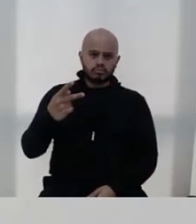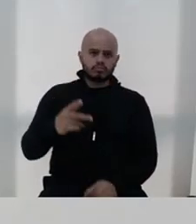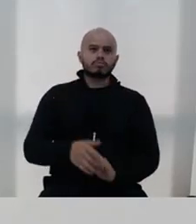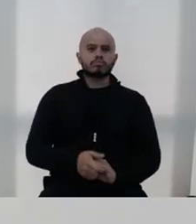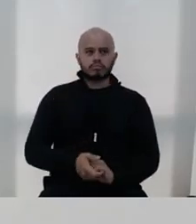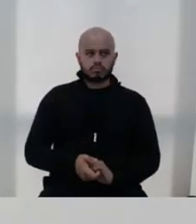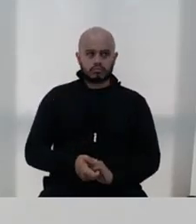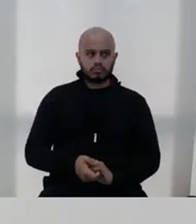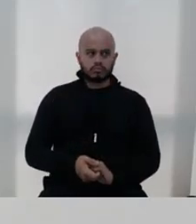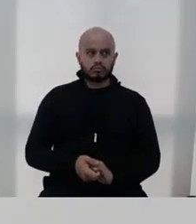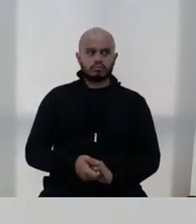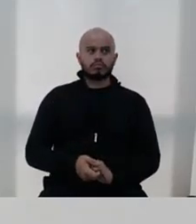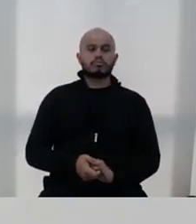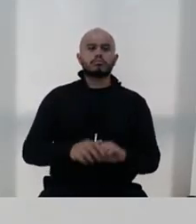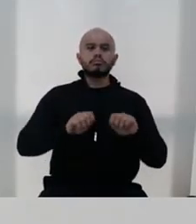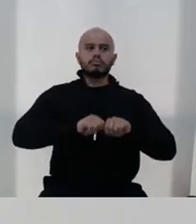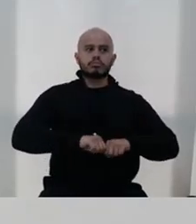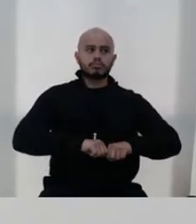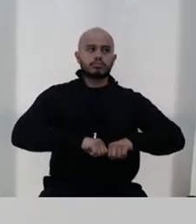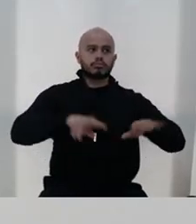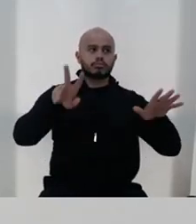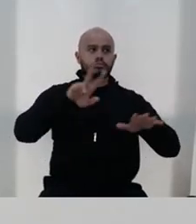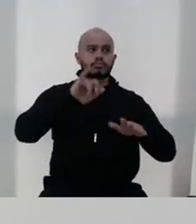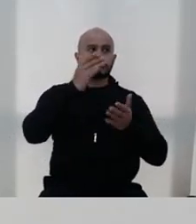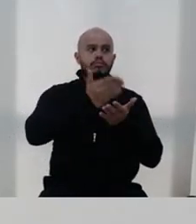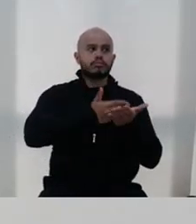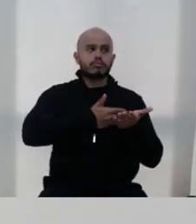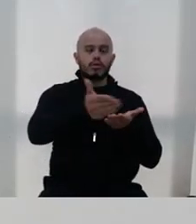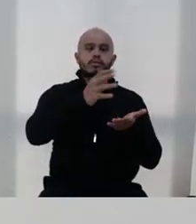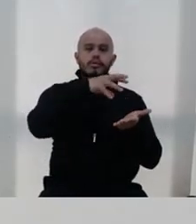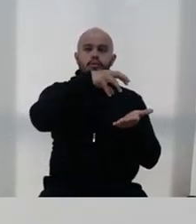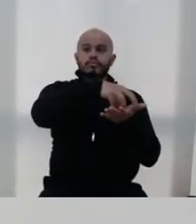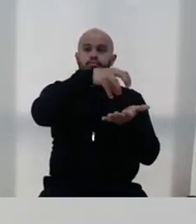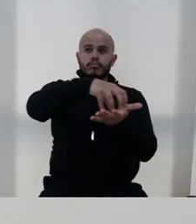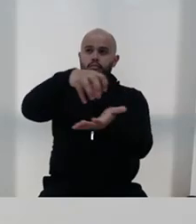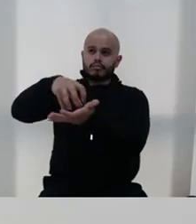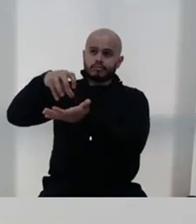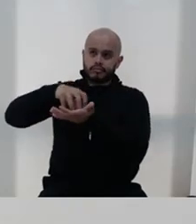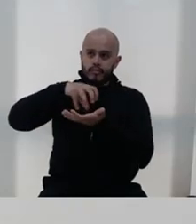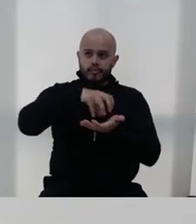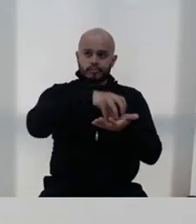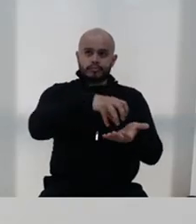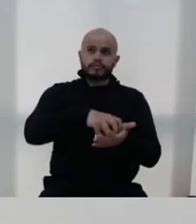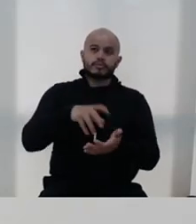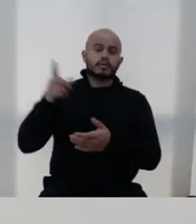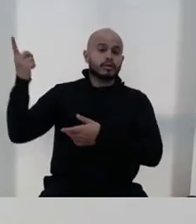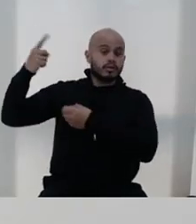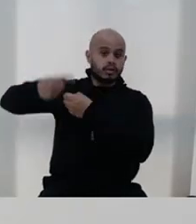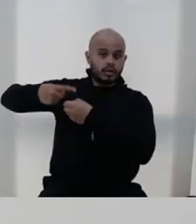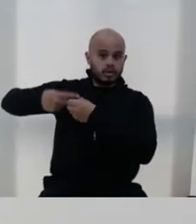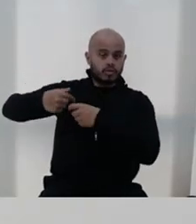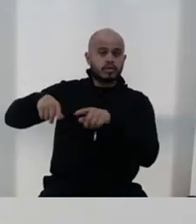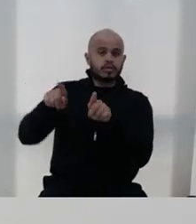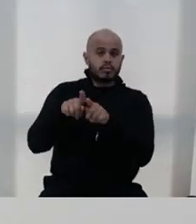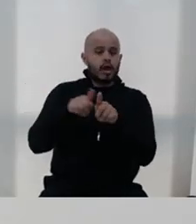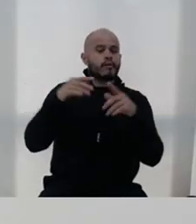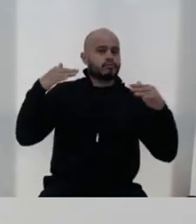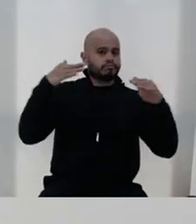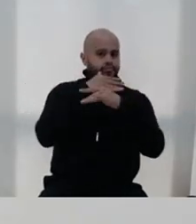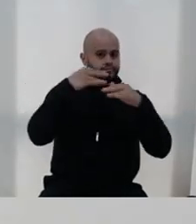A distribuição vai começar pelas unidades, faremos a distribuição nas unidades do interior e na